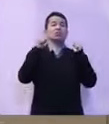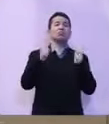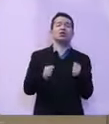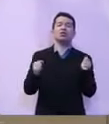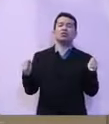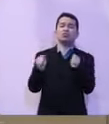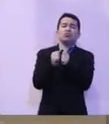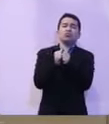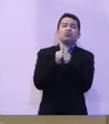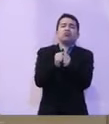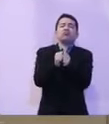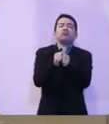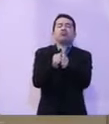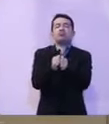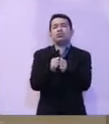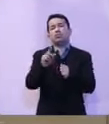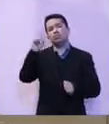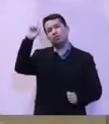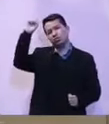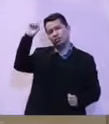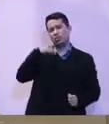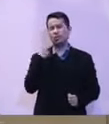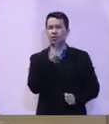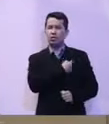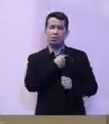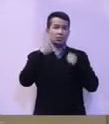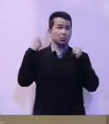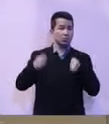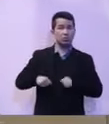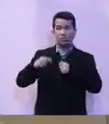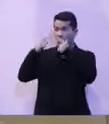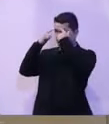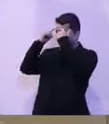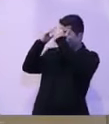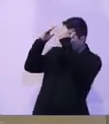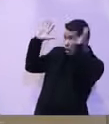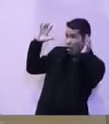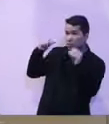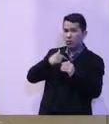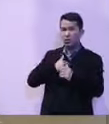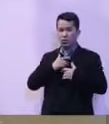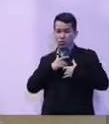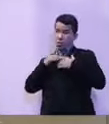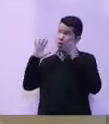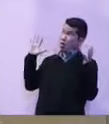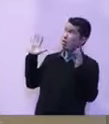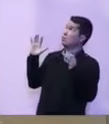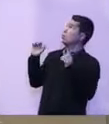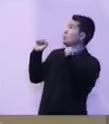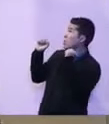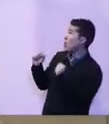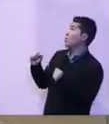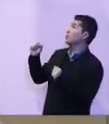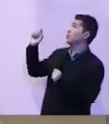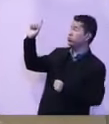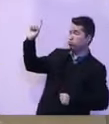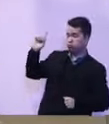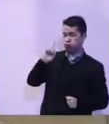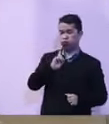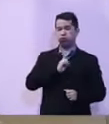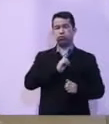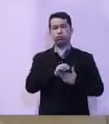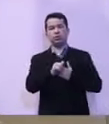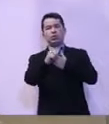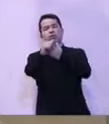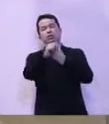com ele, é quando pela fé deixamos Jesus ser o Senhor e Salvador da nossa vida. 2 Pedro 3, versos 5